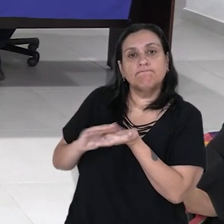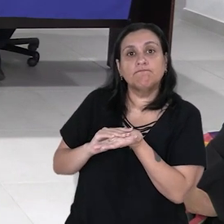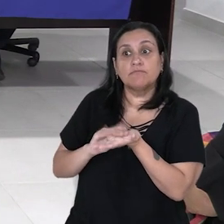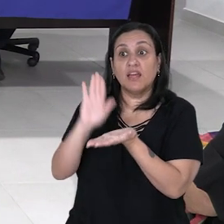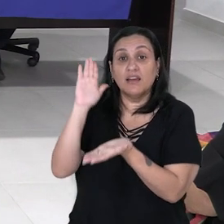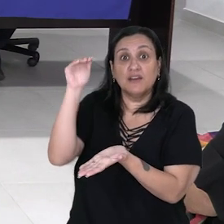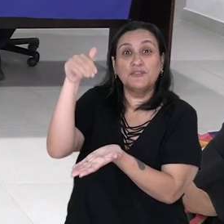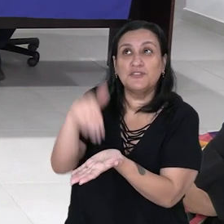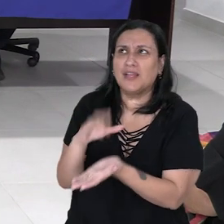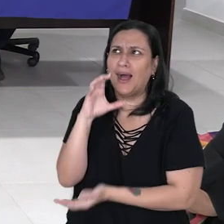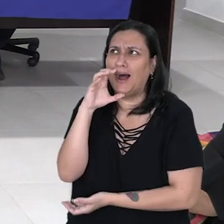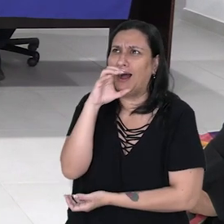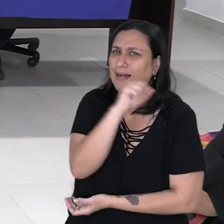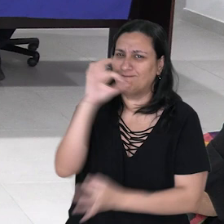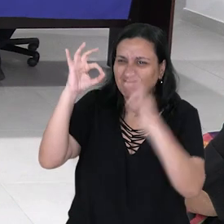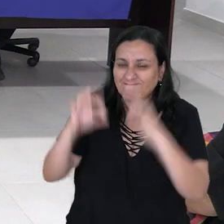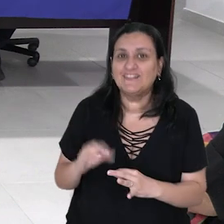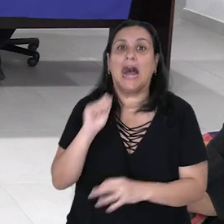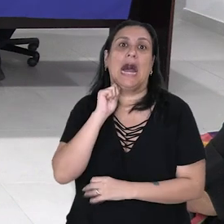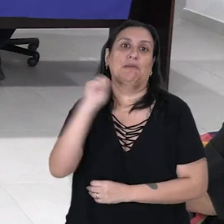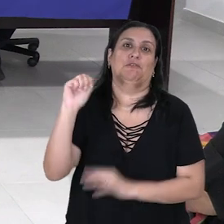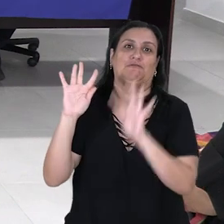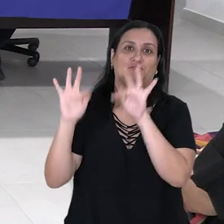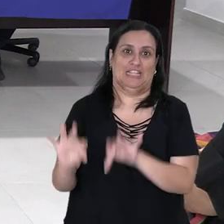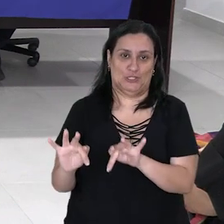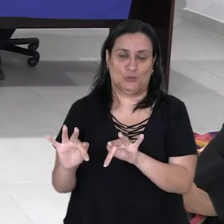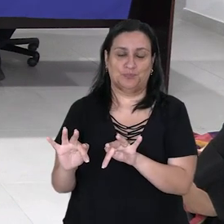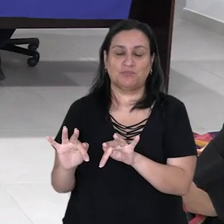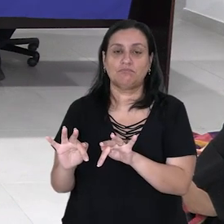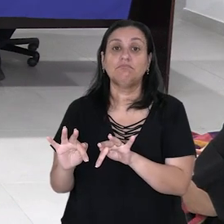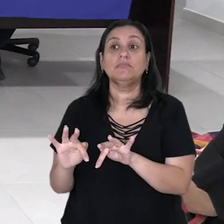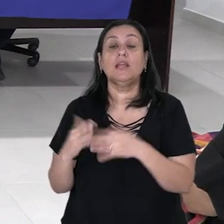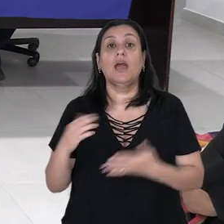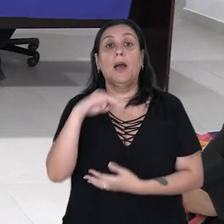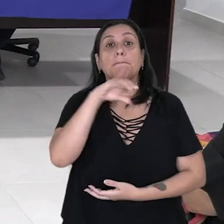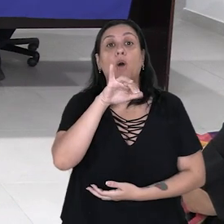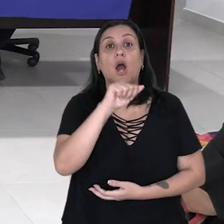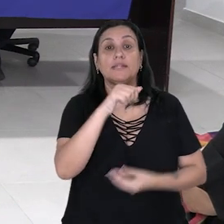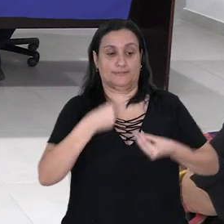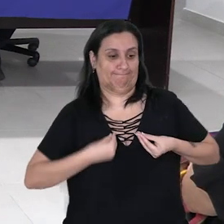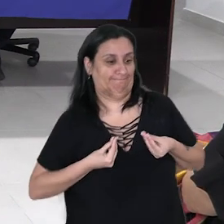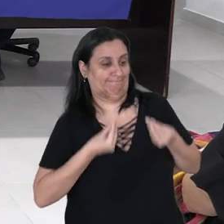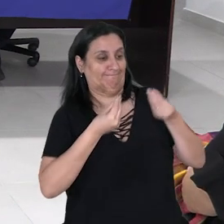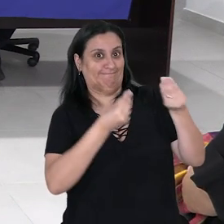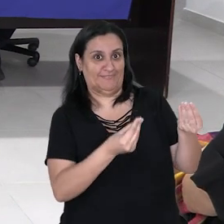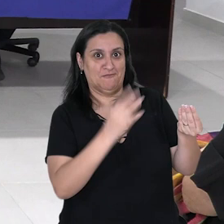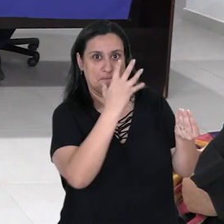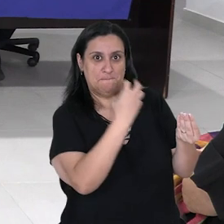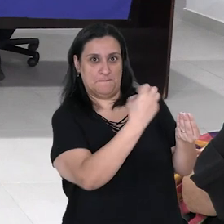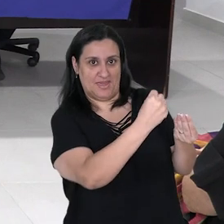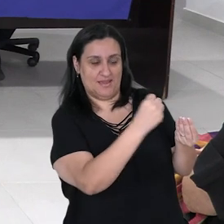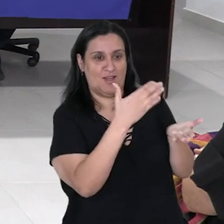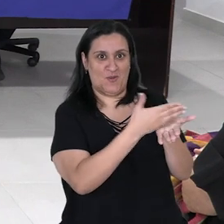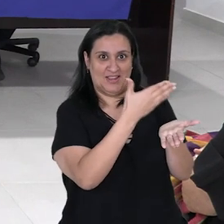acabar em tempo recorde no final de abril. E aí eu trouxe, aí quando a Mônica foi lá para buscar o livro, né, elas foram para buscar o